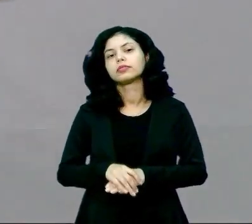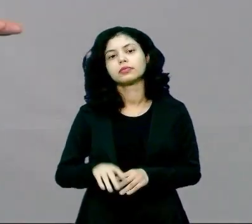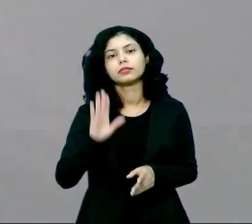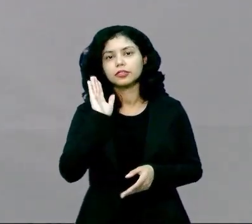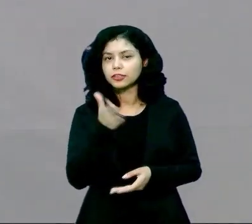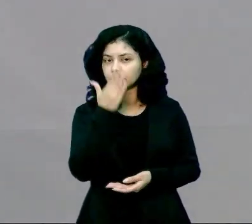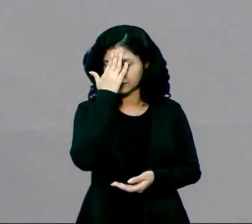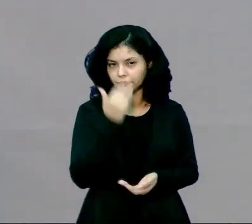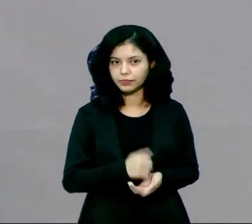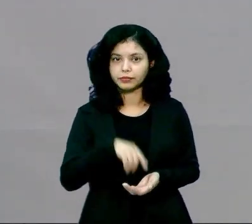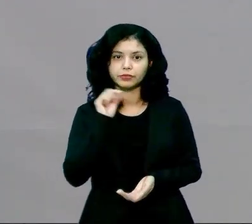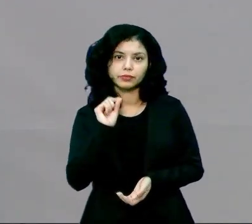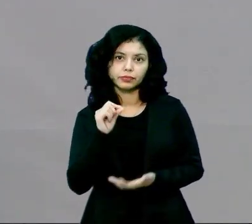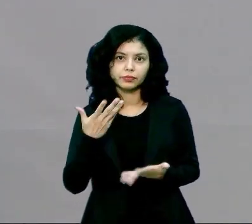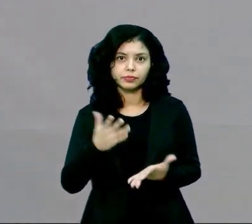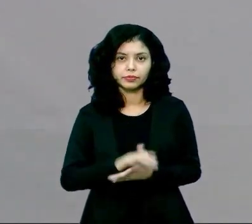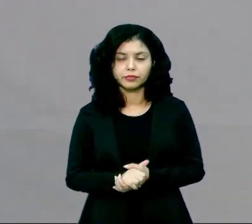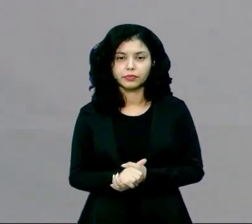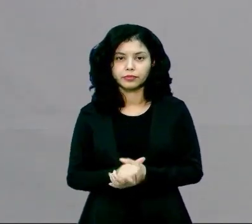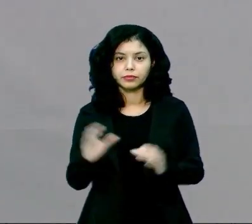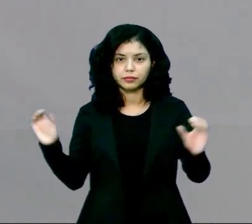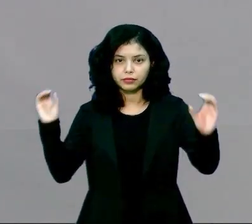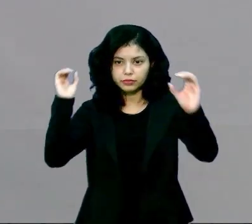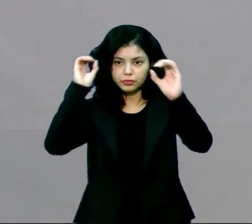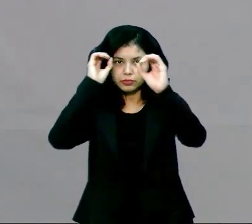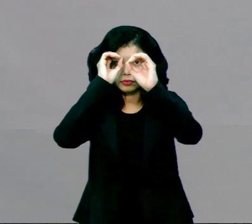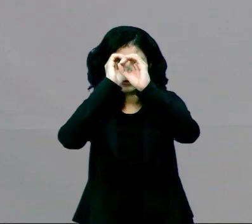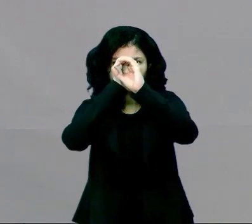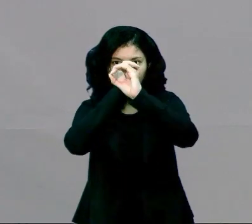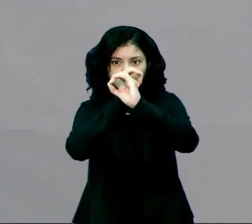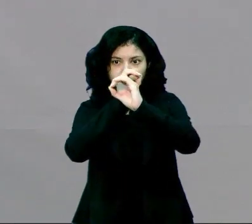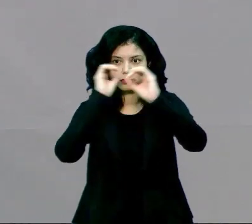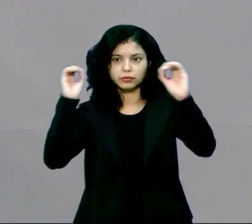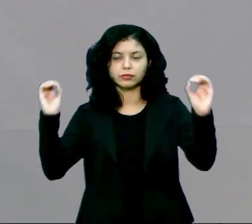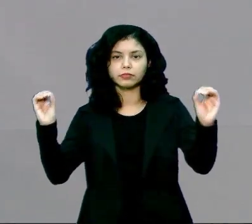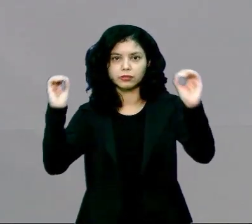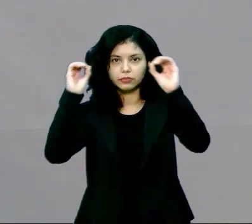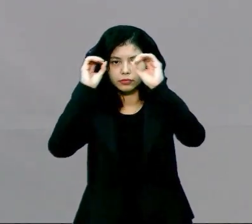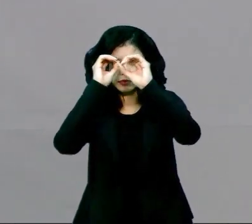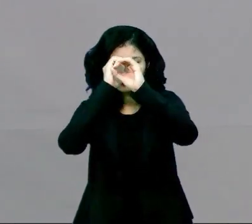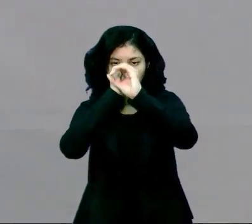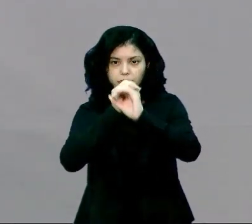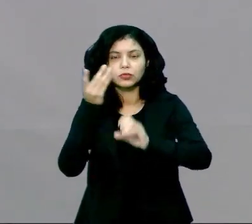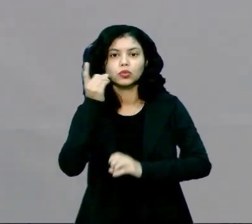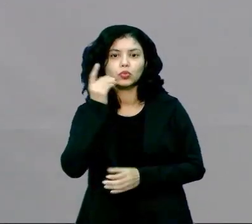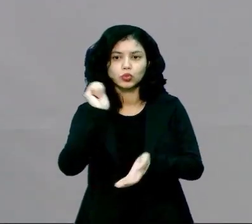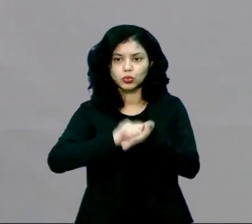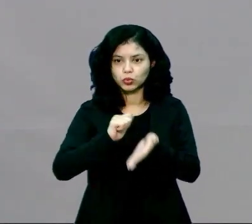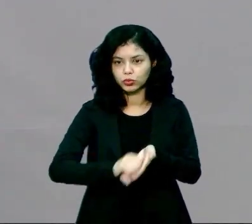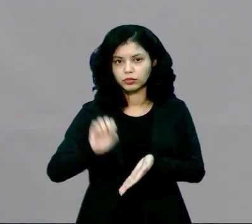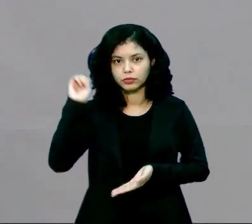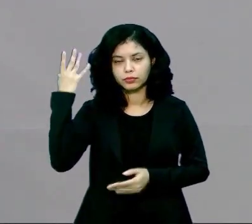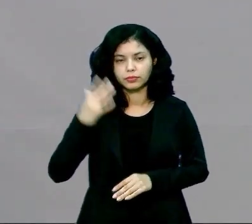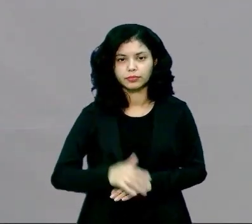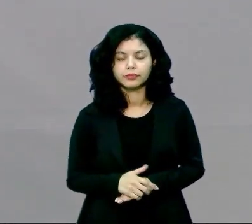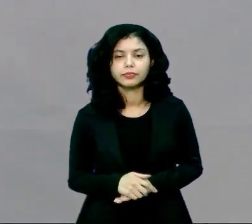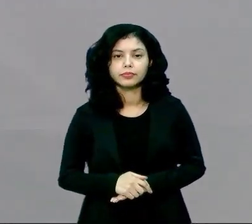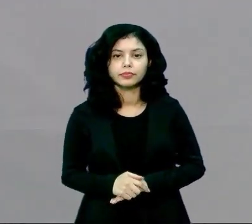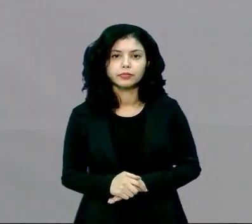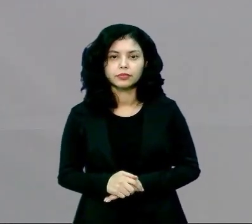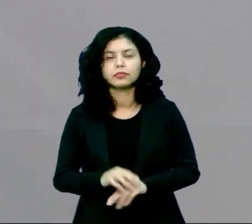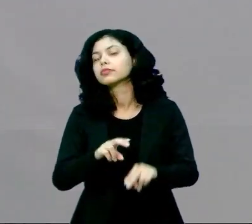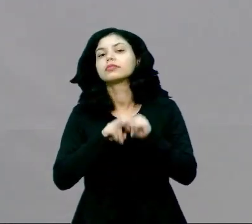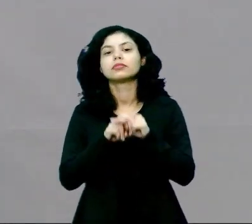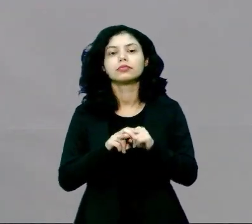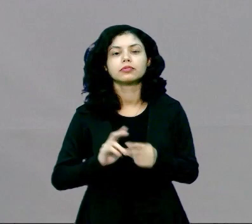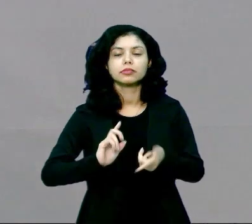Os maias já sabiam que era eclipse. E eles já tinham anotado ali quais os dias em que o fenômeno ocorria. Então,